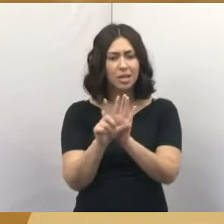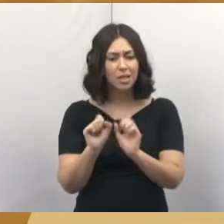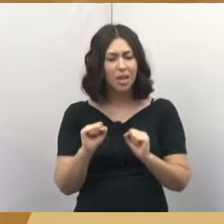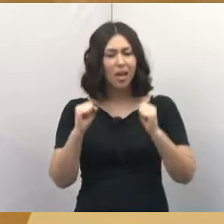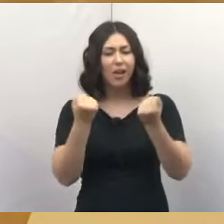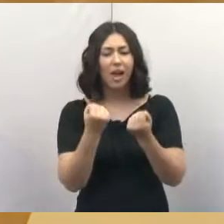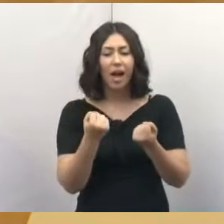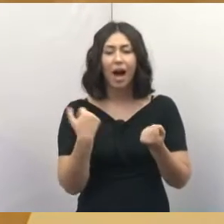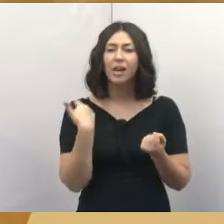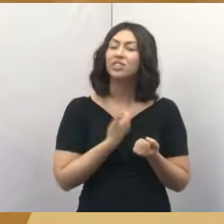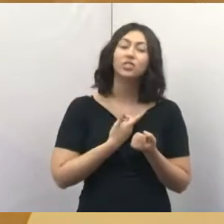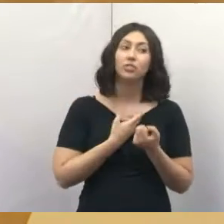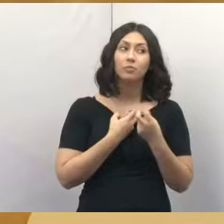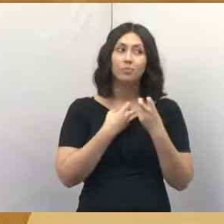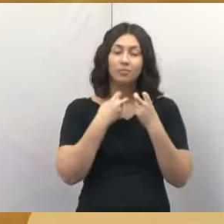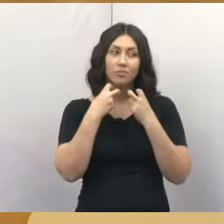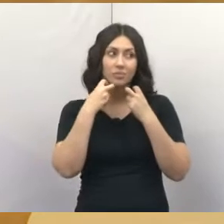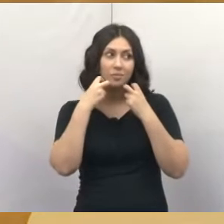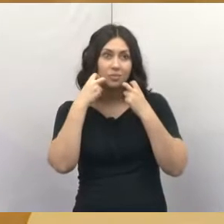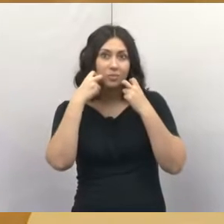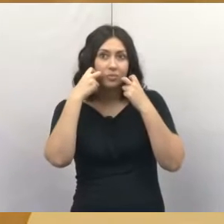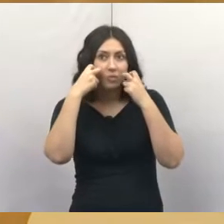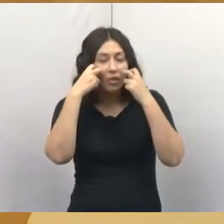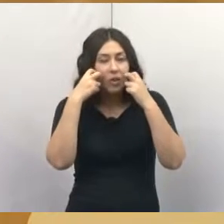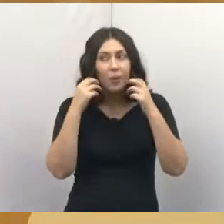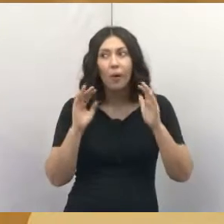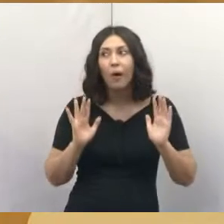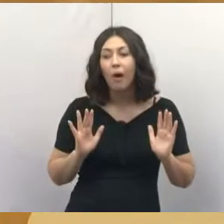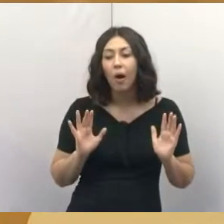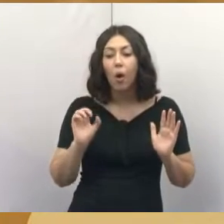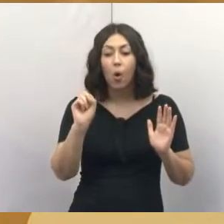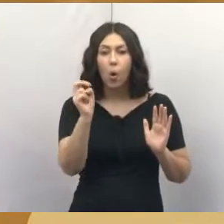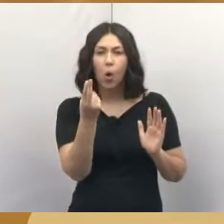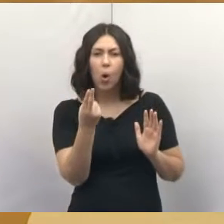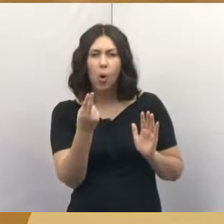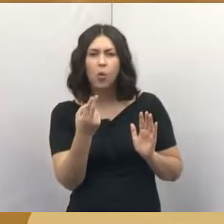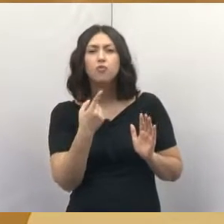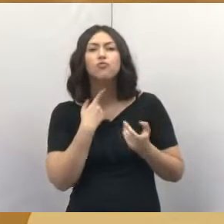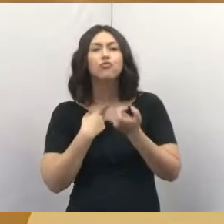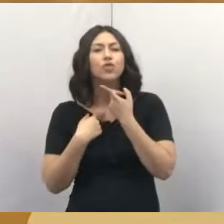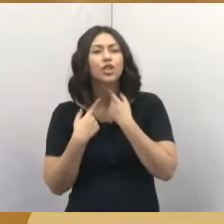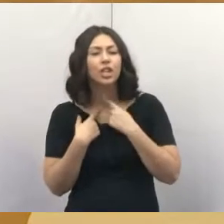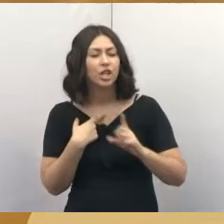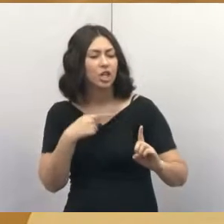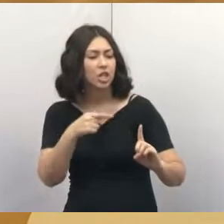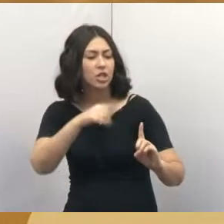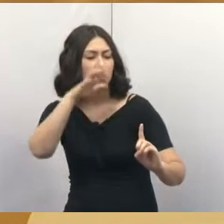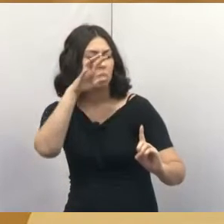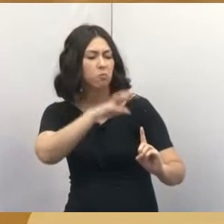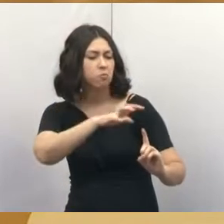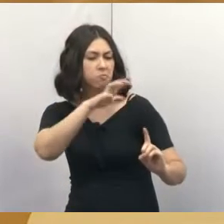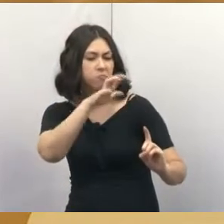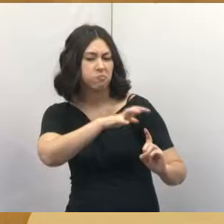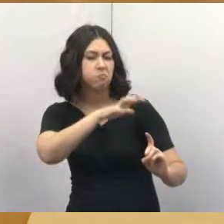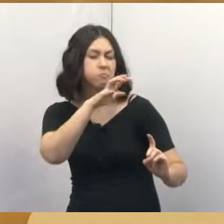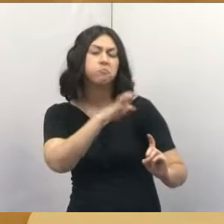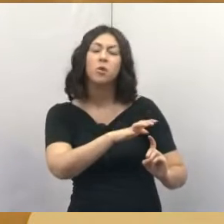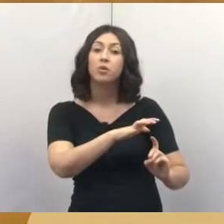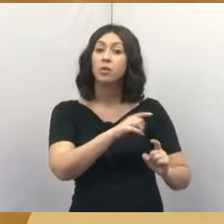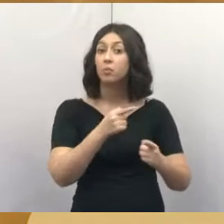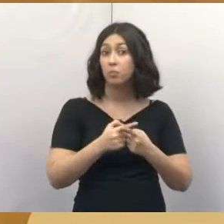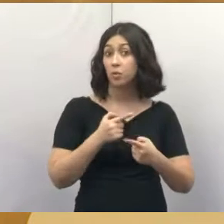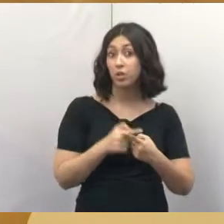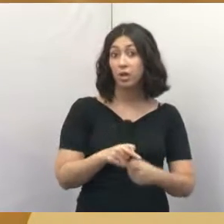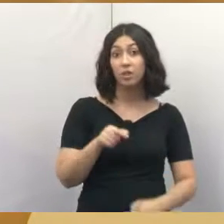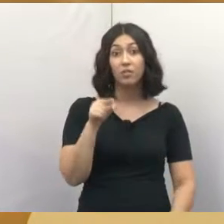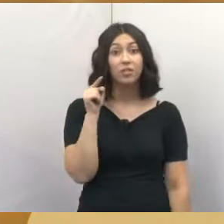ter vergonha de subir nessa casa ou querer sufocar o outro lado, porque